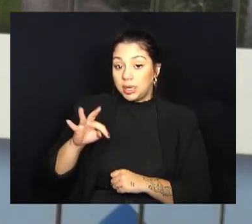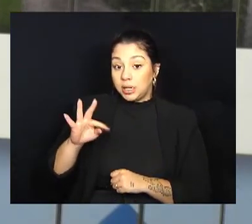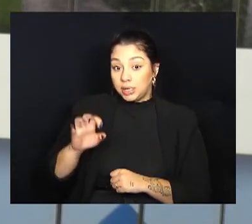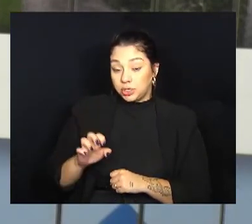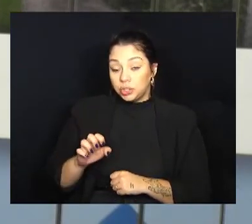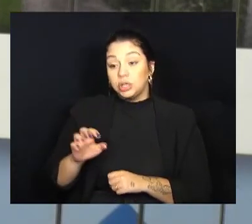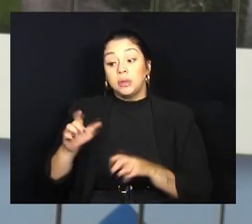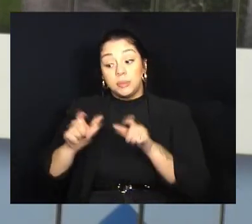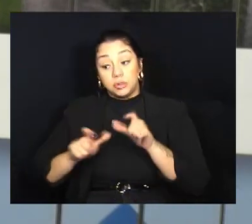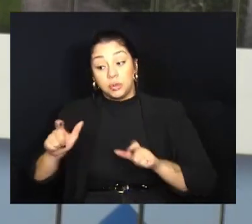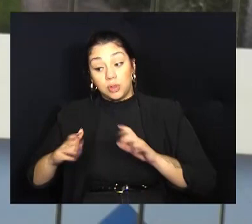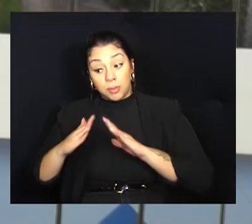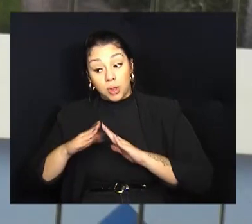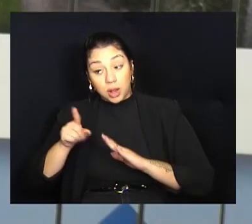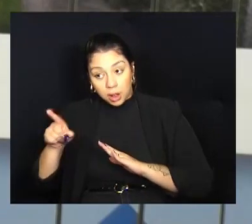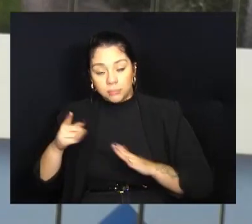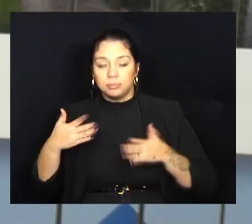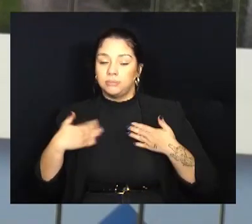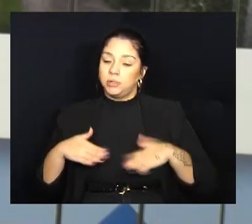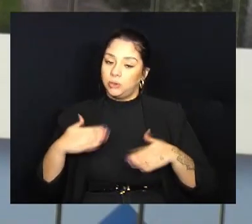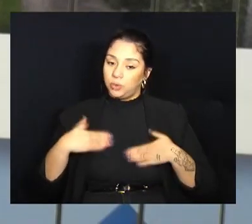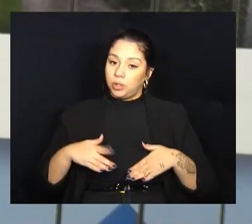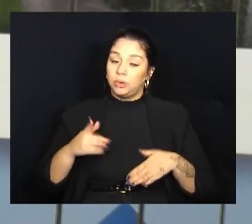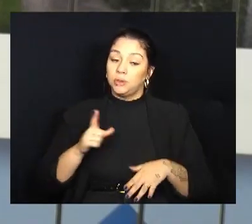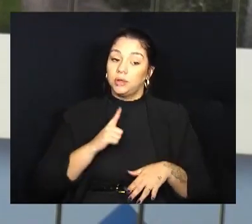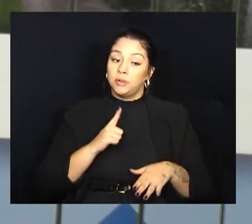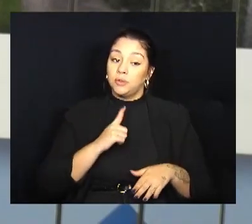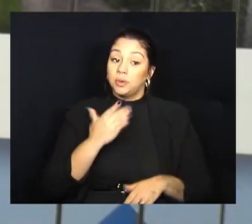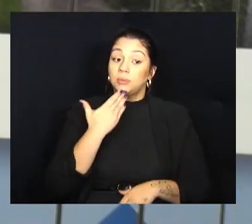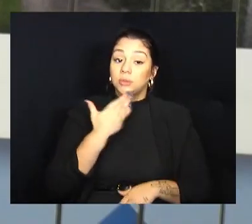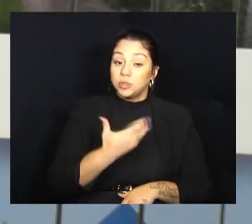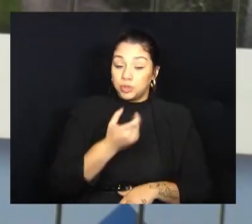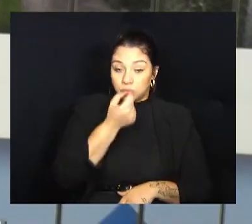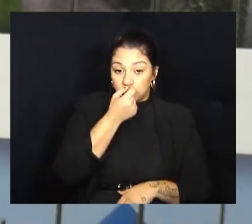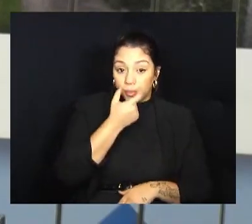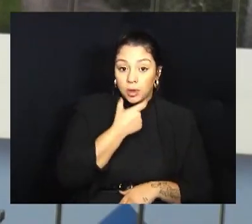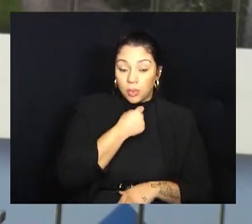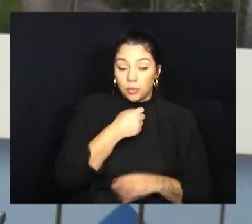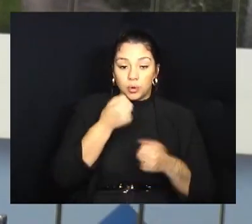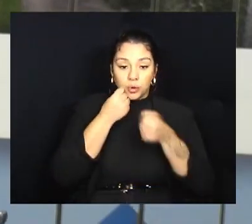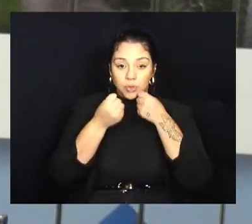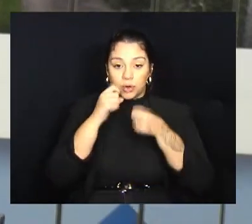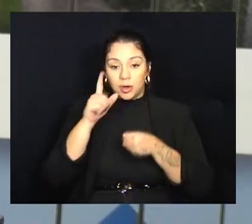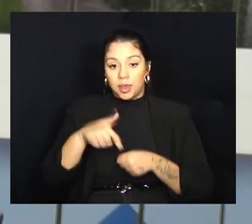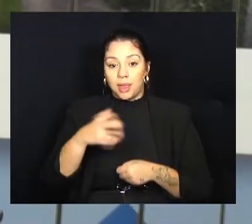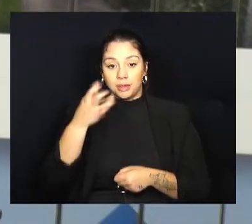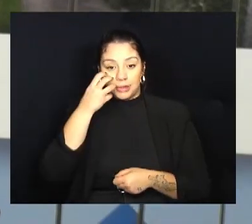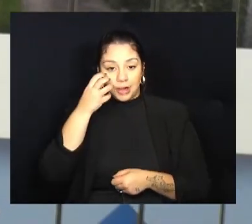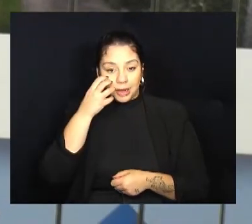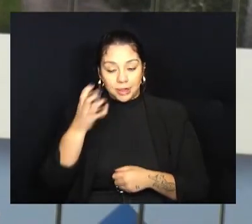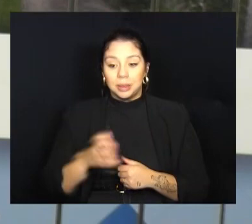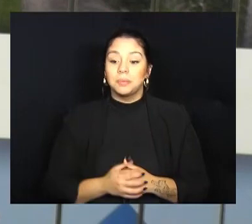mais tranquilos. A indicação foi do vereador Marrom Cunha e a reportagem é de André Aranha.